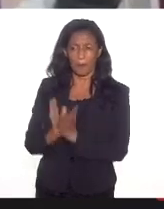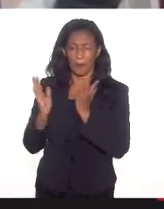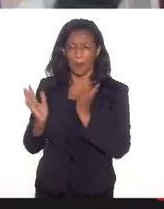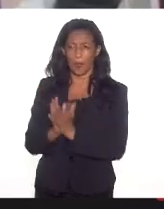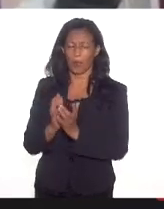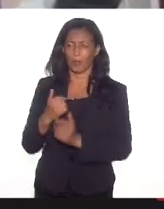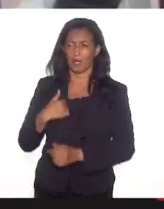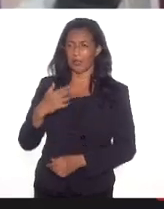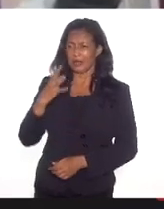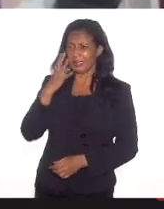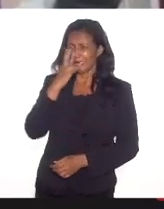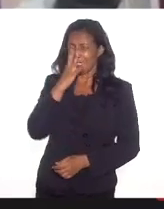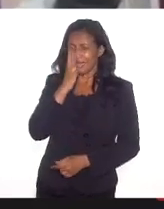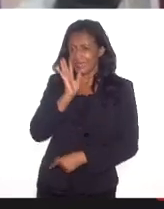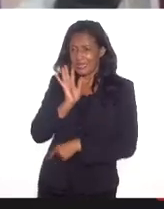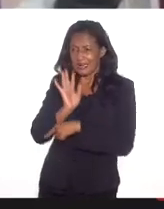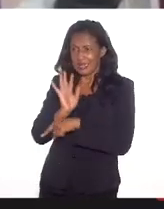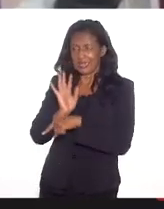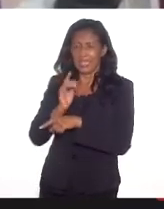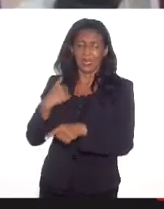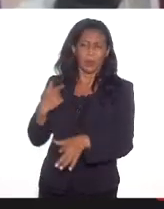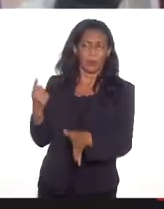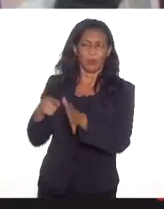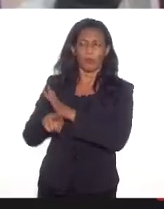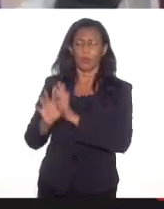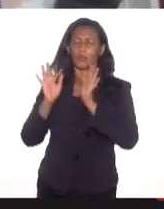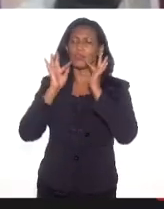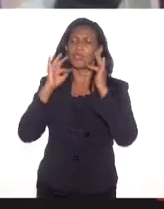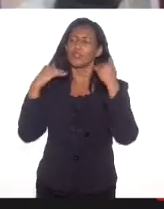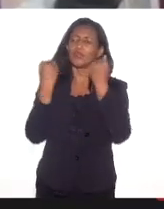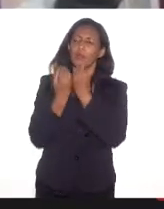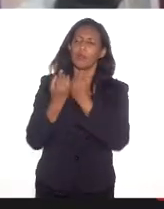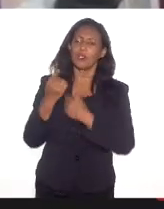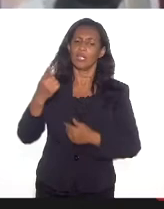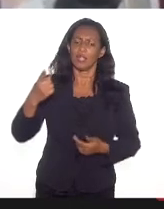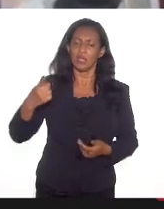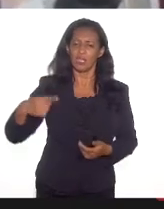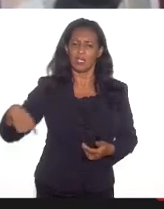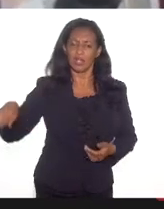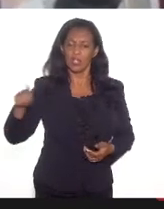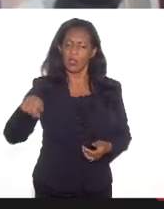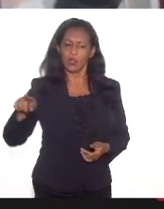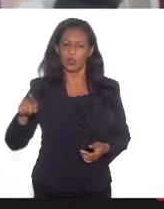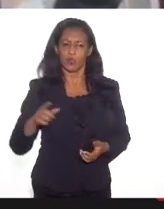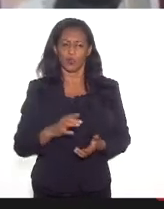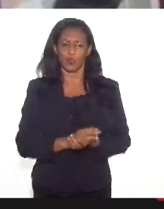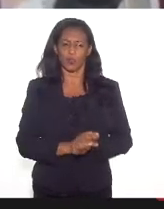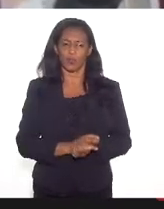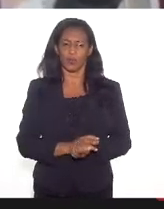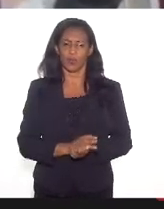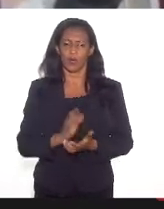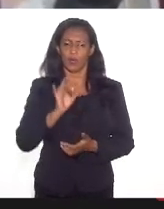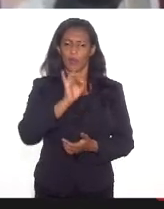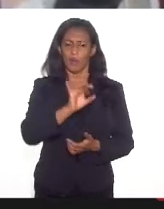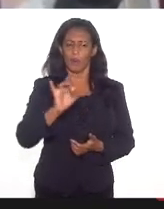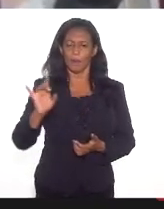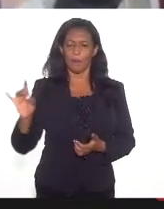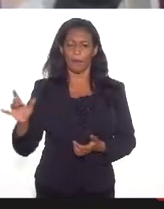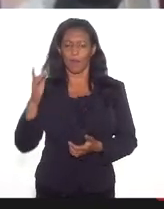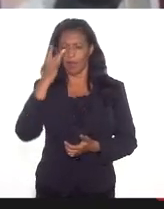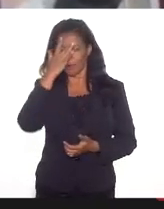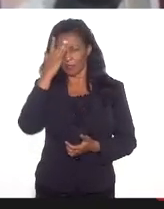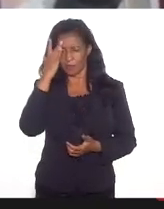impressionado perguntei às famílias vocês depois de passarem a ter para cada adulto 21